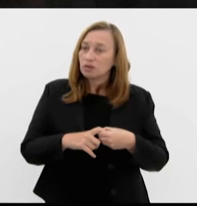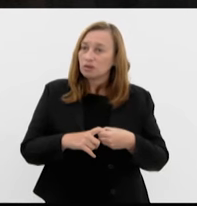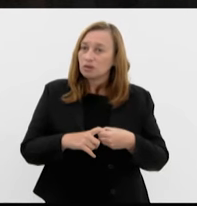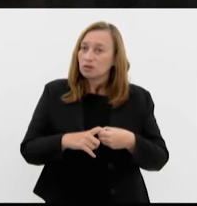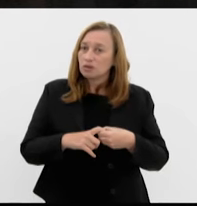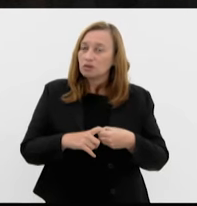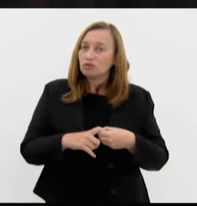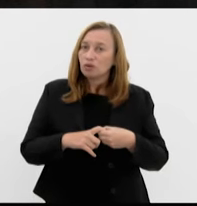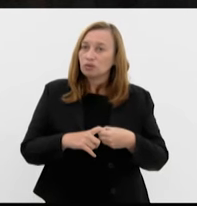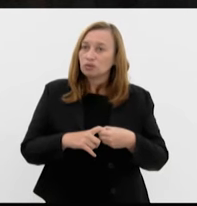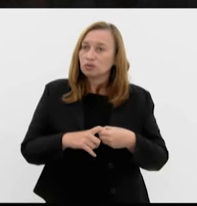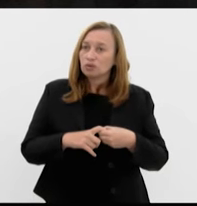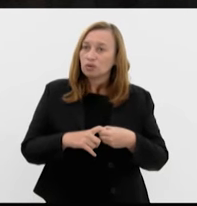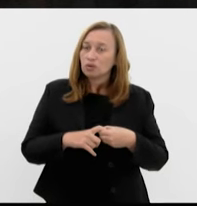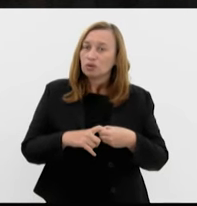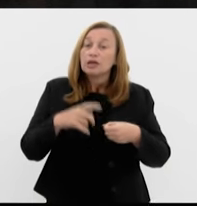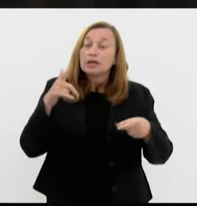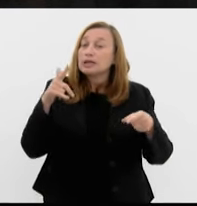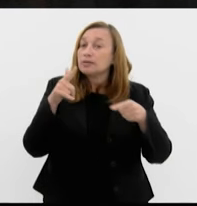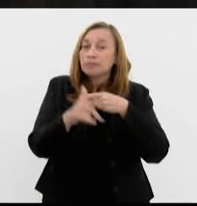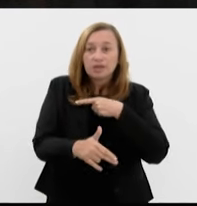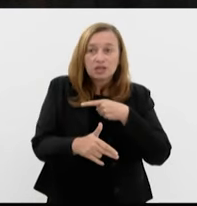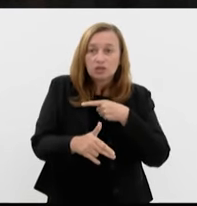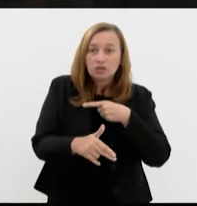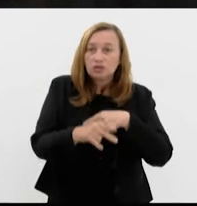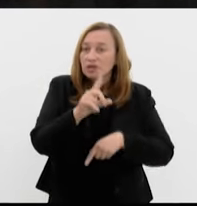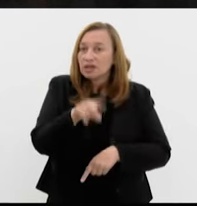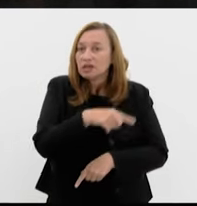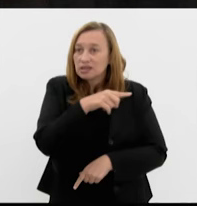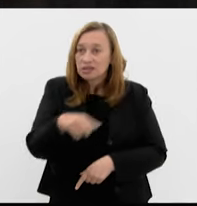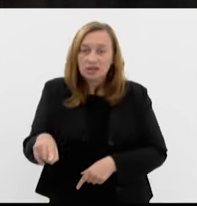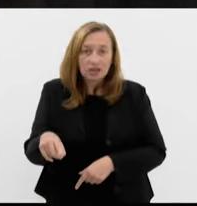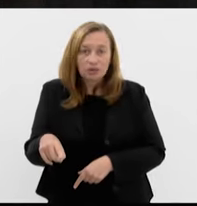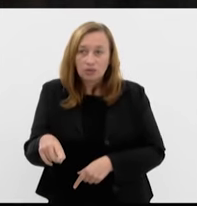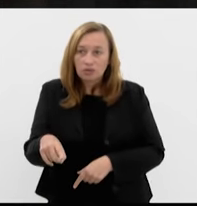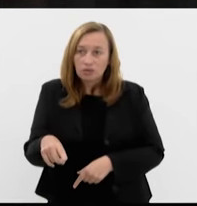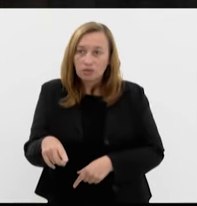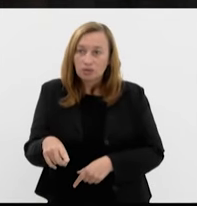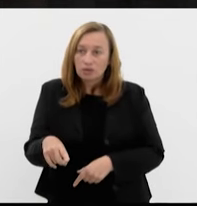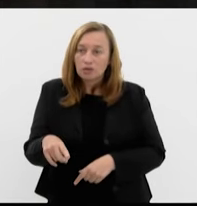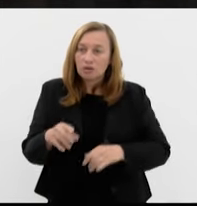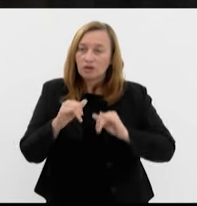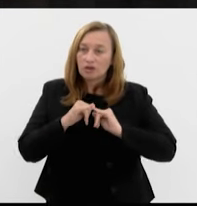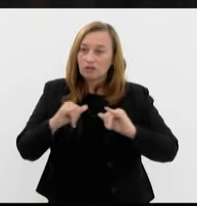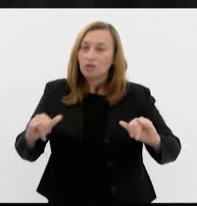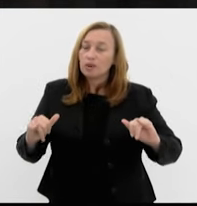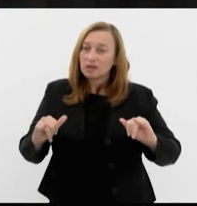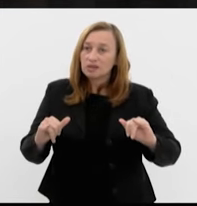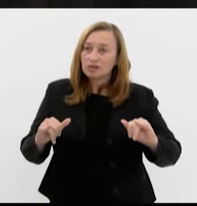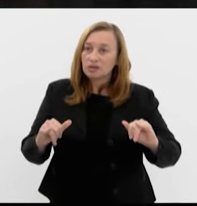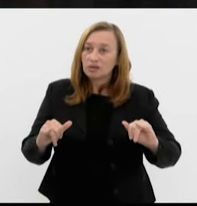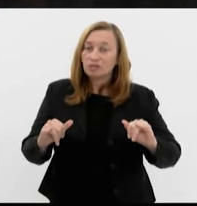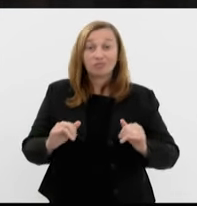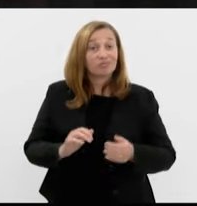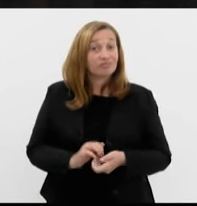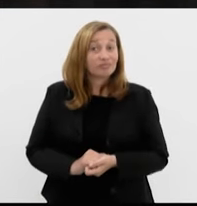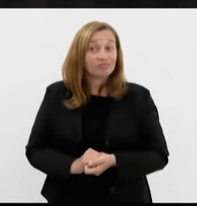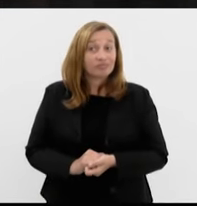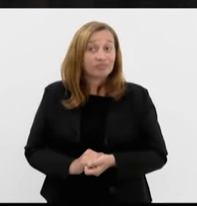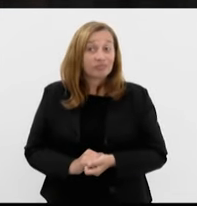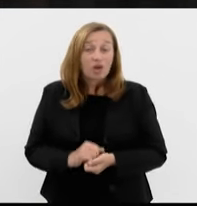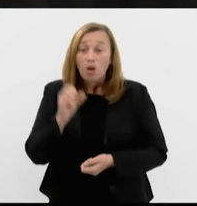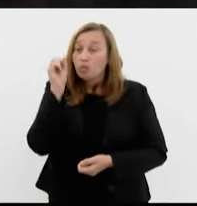e impediu cancelou a nota técnica que estava prevista com esta